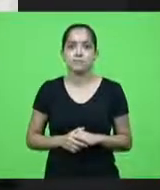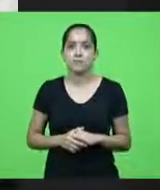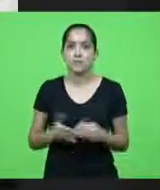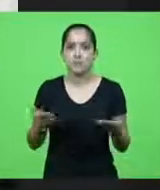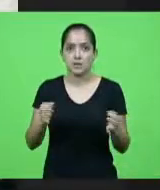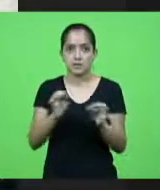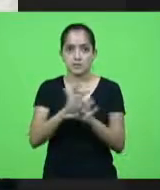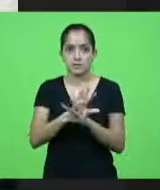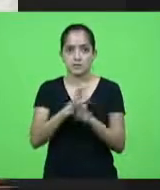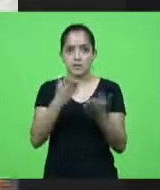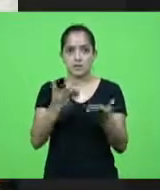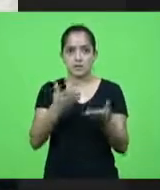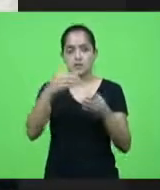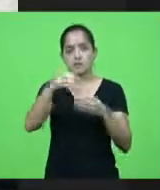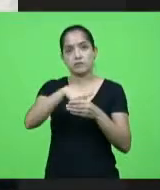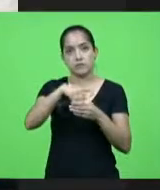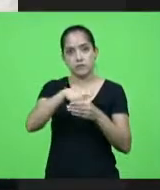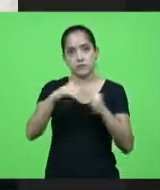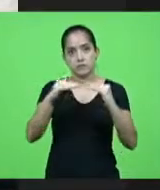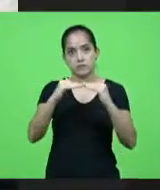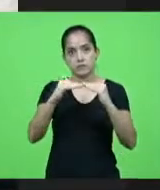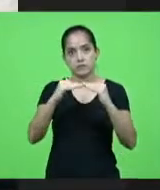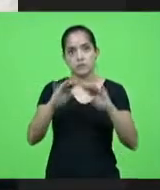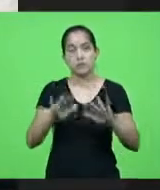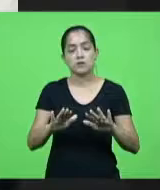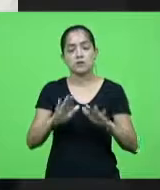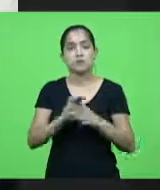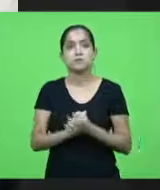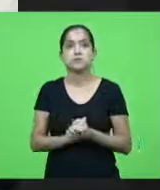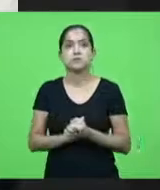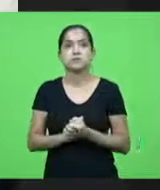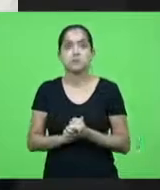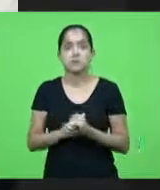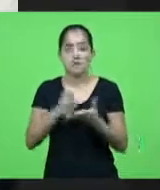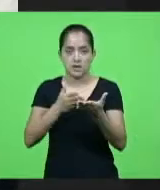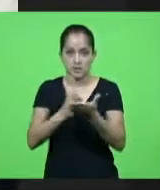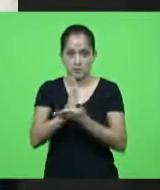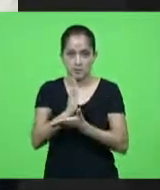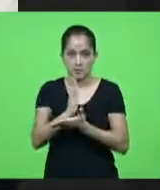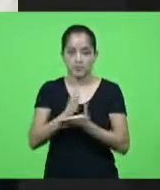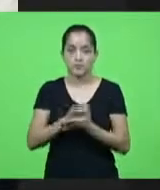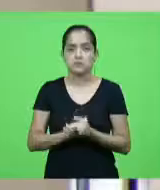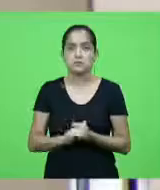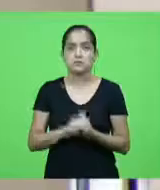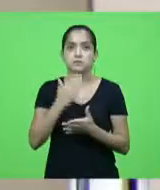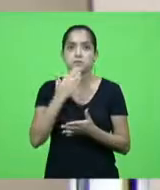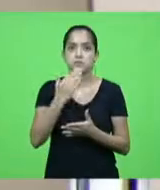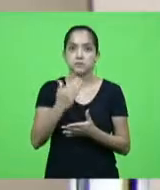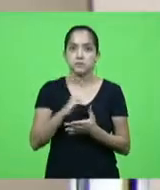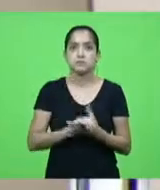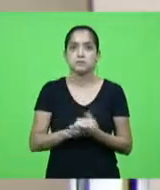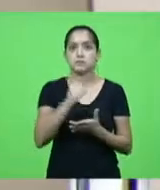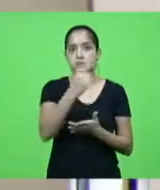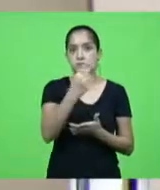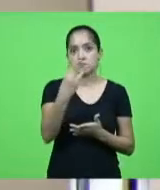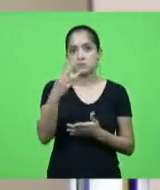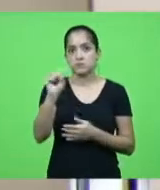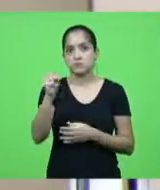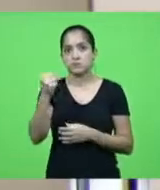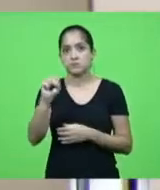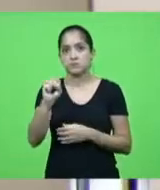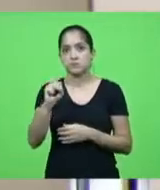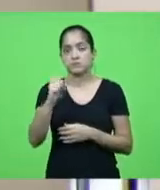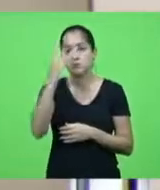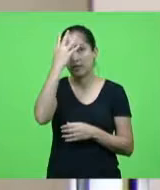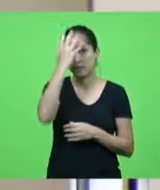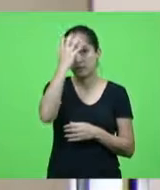Encerrada a discussão em votação. Deputados que aprovam, permaneçam como se encontram. Aprovado por unanimidade. Pedido de informação 138, atua deputado Ismael